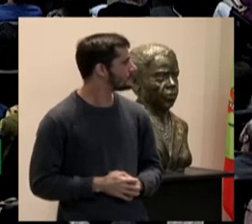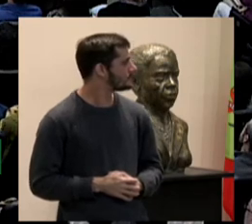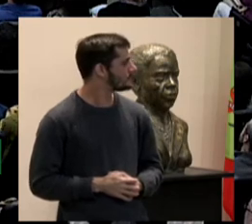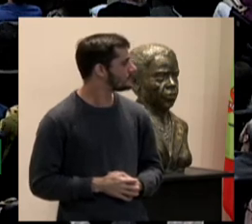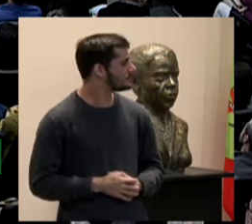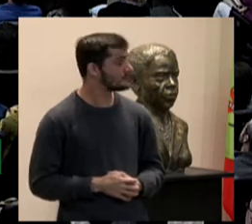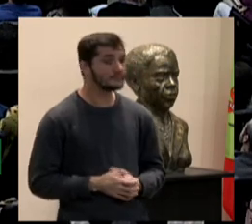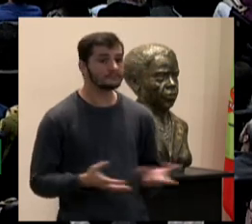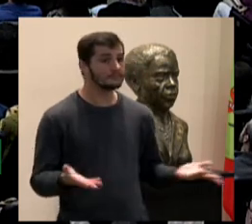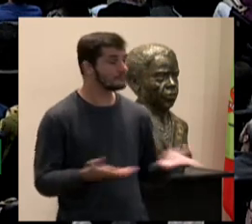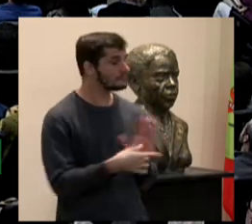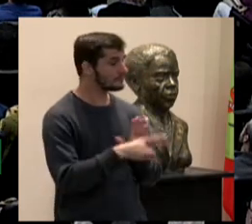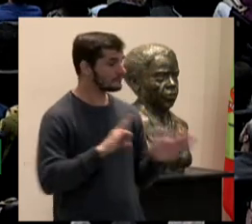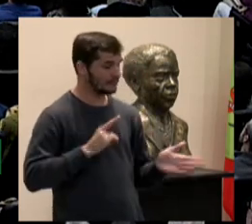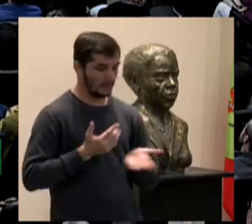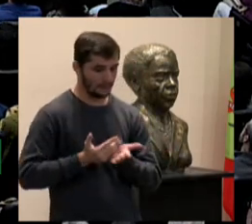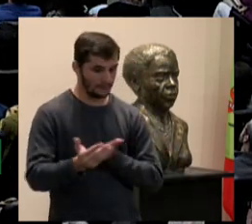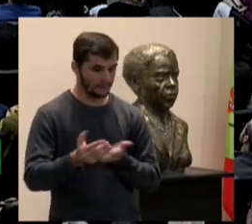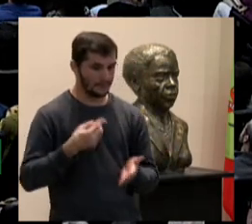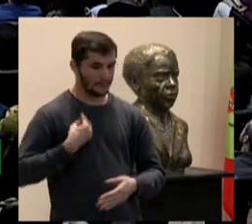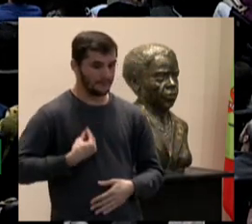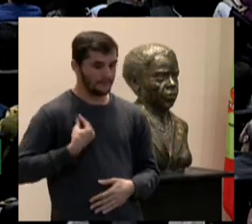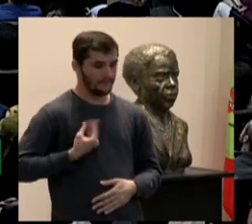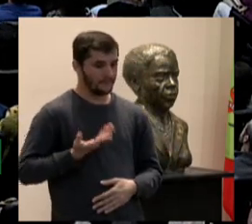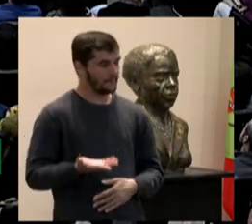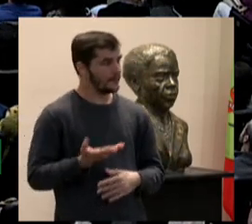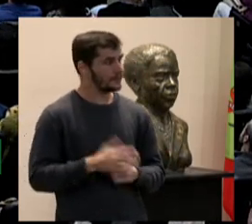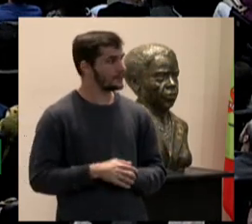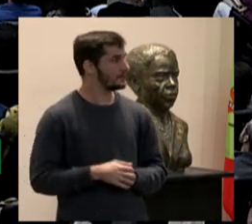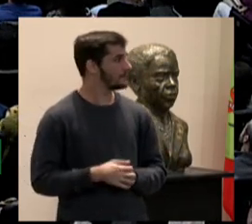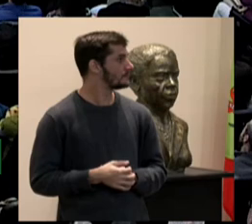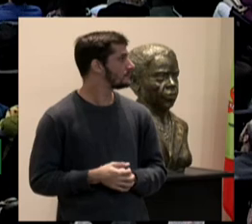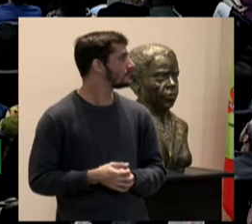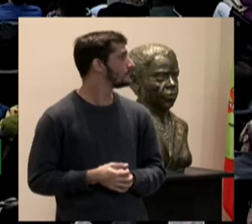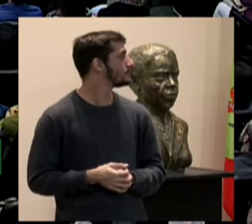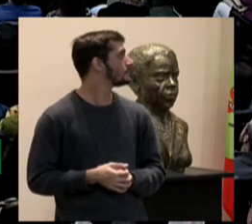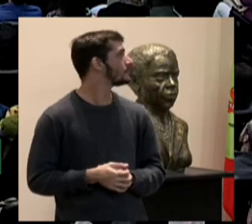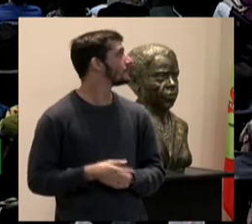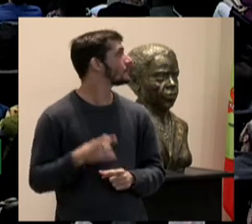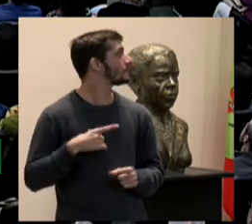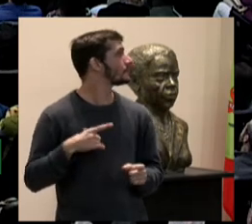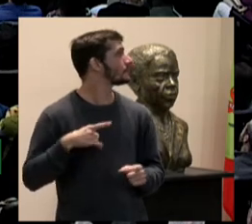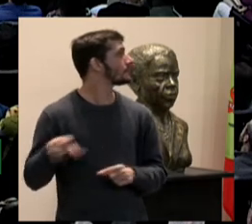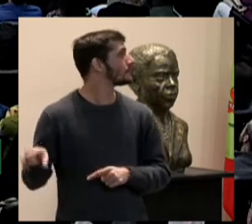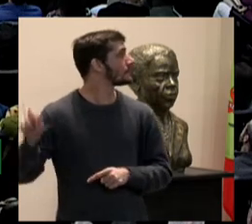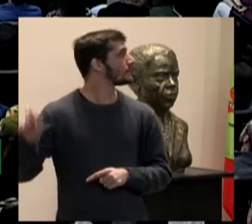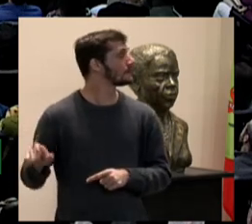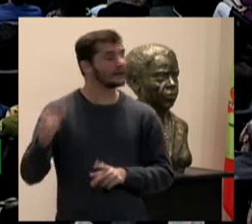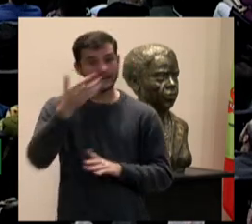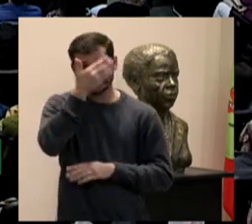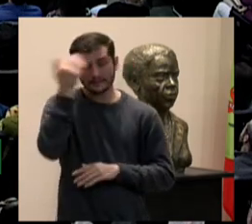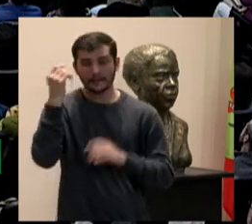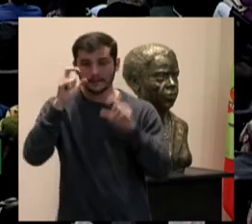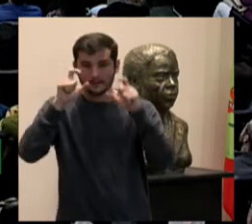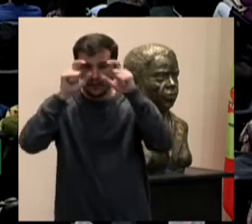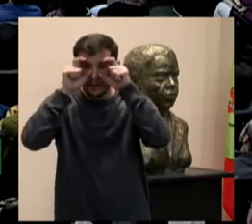Se me permitem, antes de darmos início, foi esquecido um par de óculos